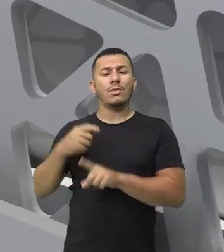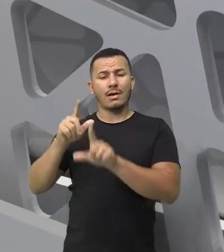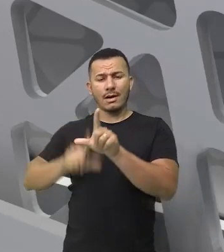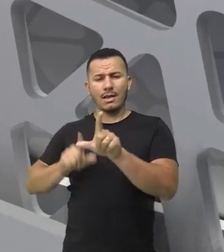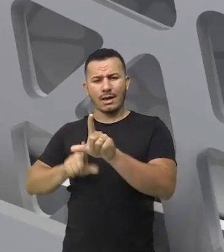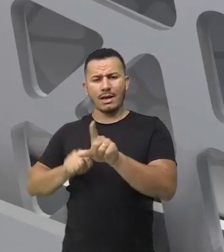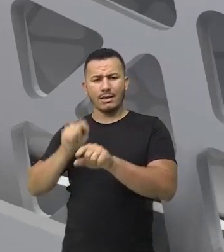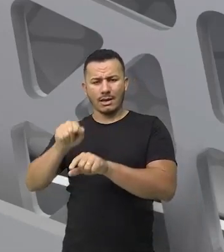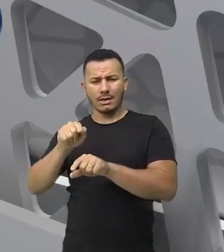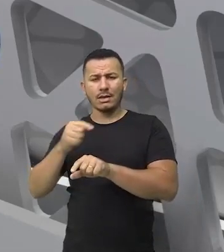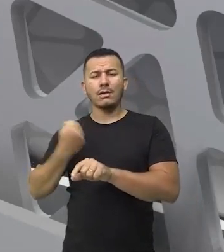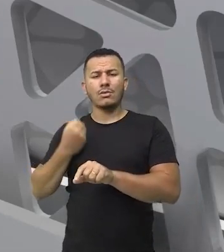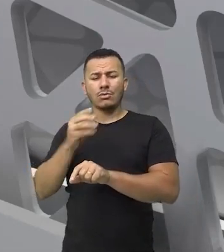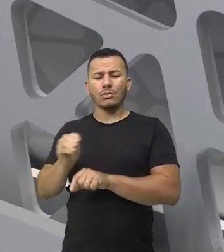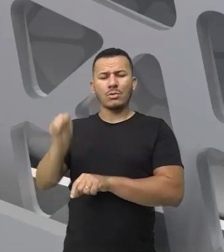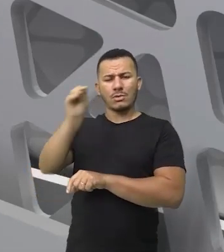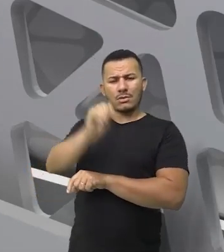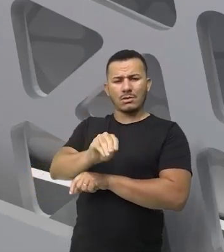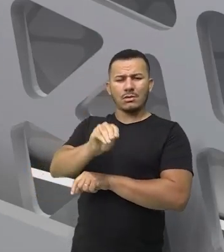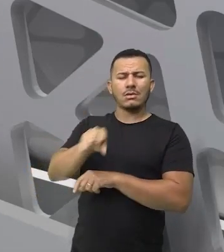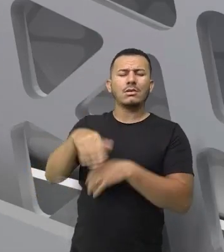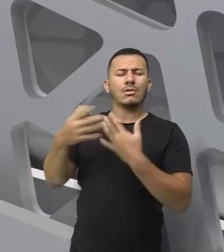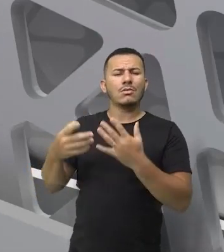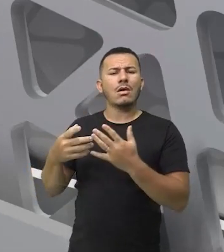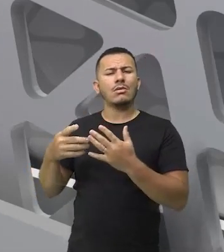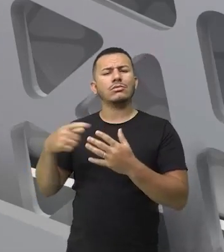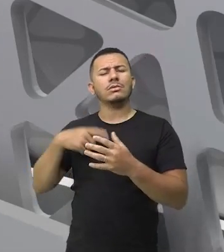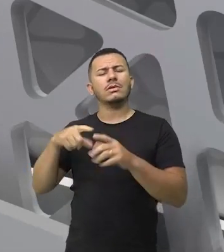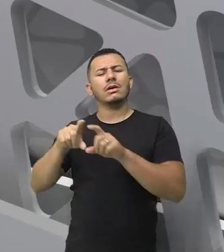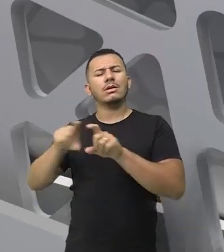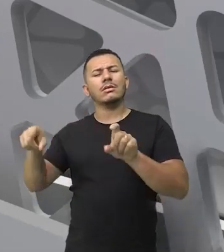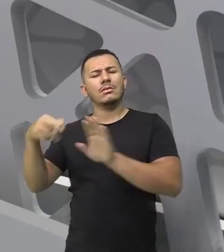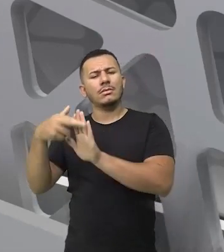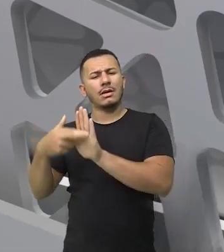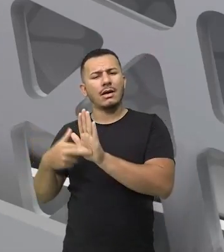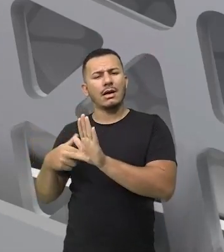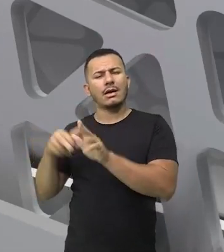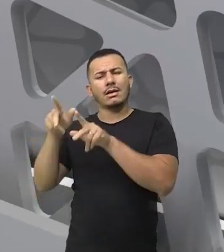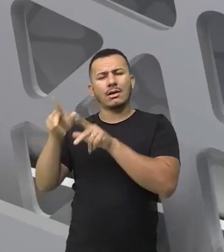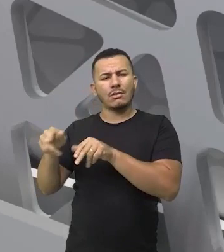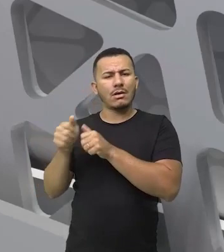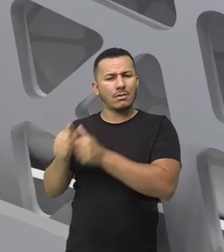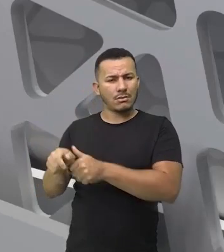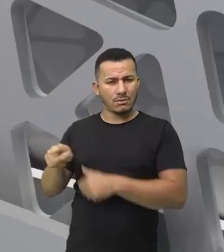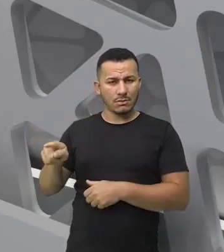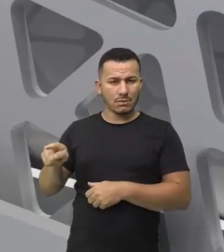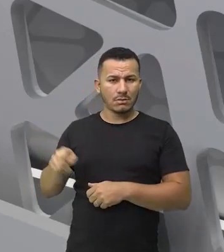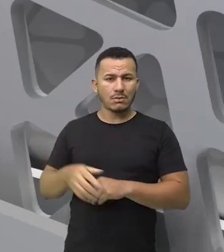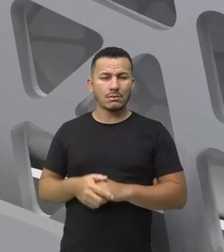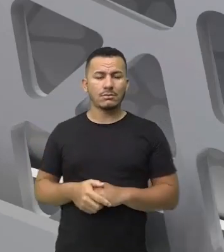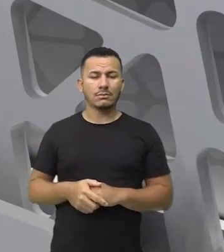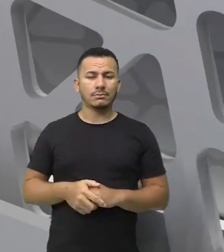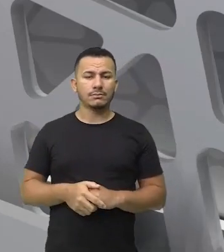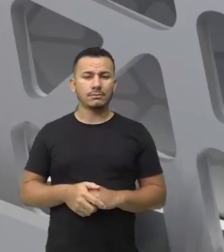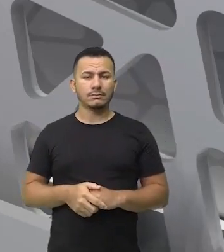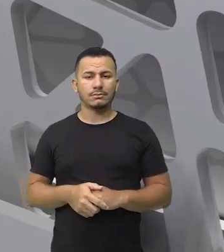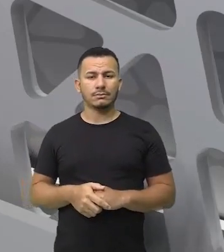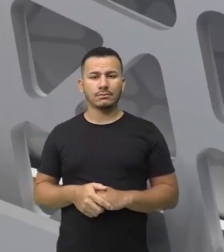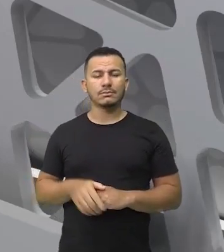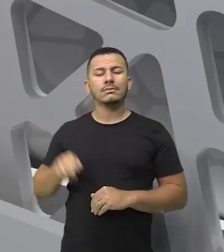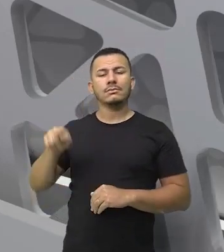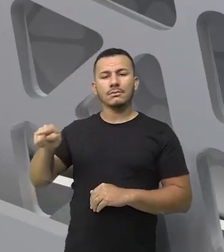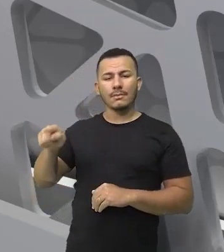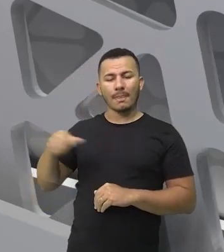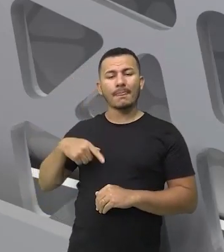de uma letra, ora, qual é a operação que existe nesse termo algébrico? A operação que existe nesse